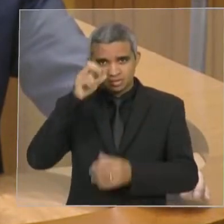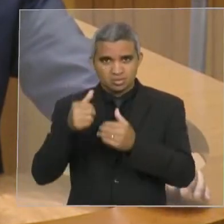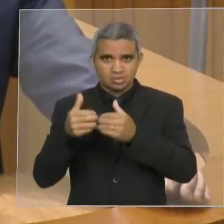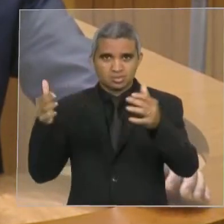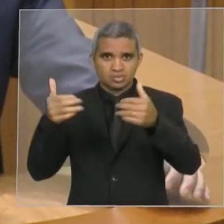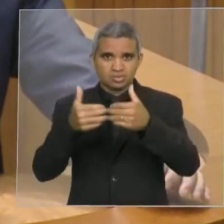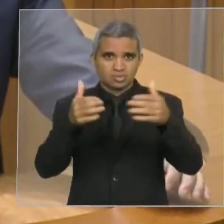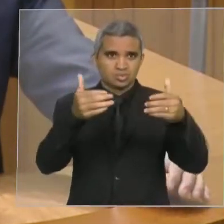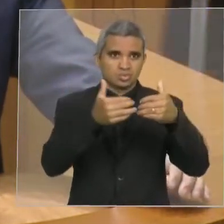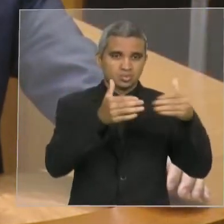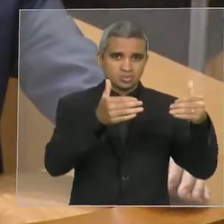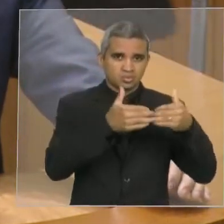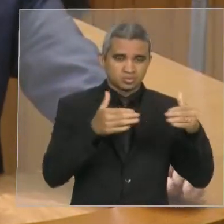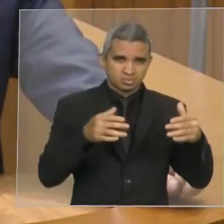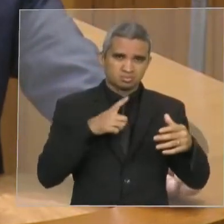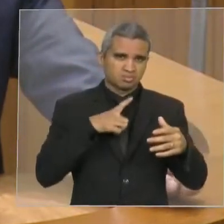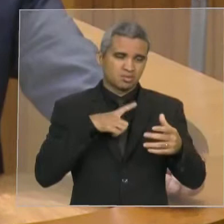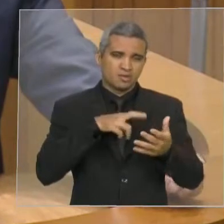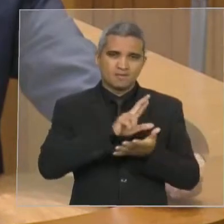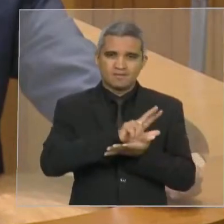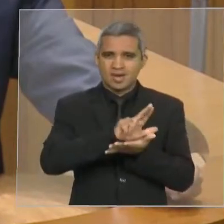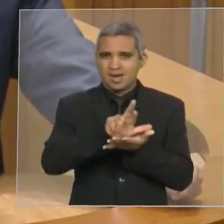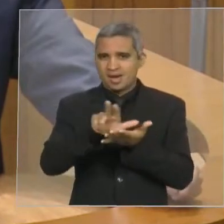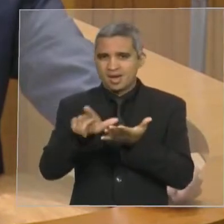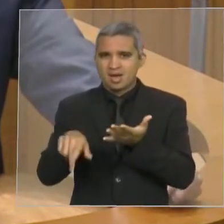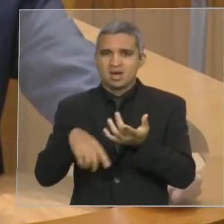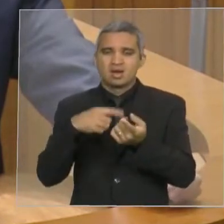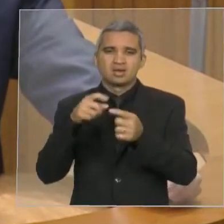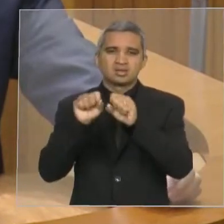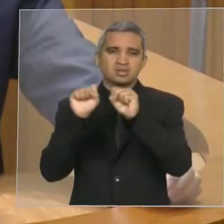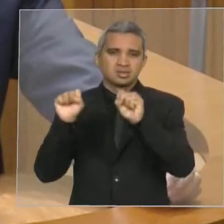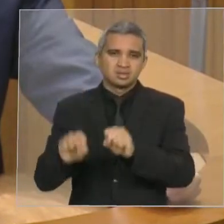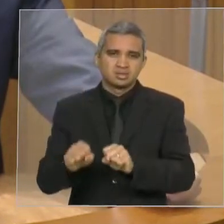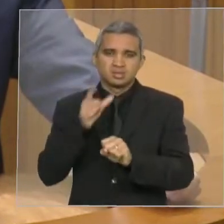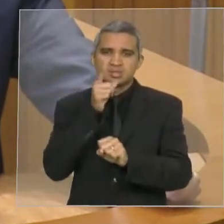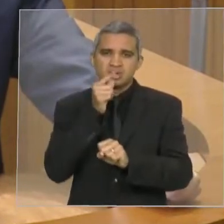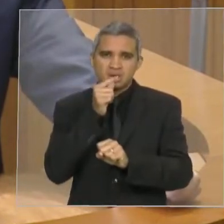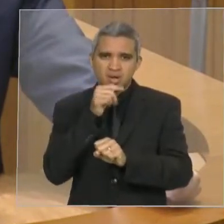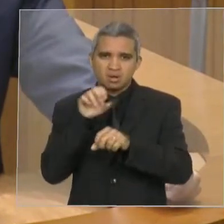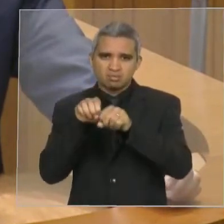Foram inúmeras inaugurações, como sistema de abastecimento d'água,